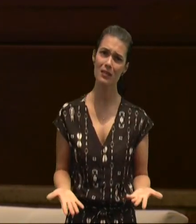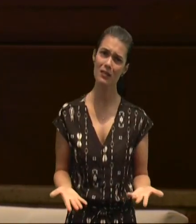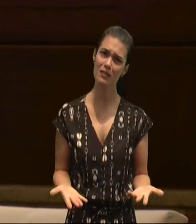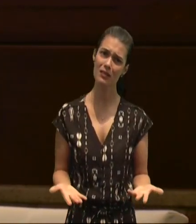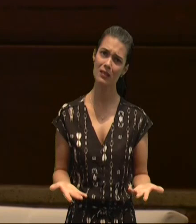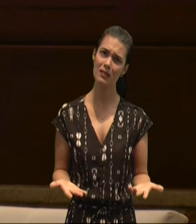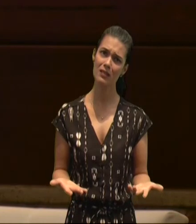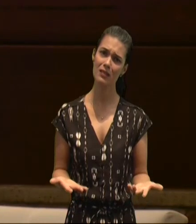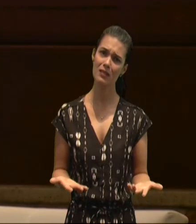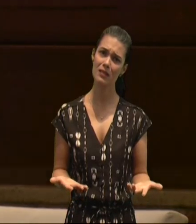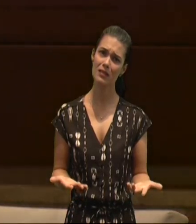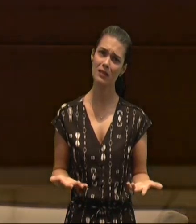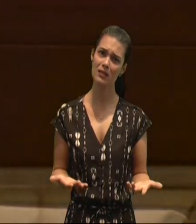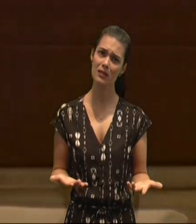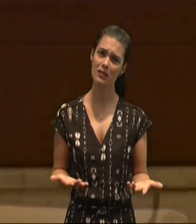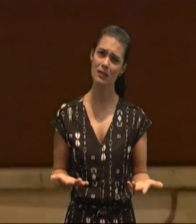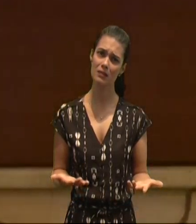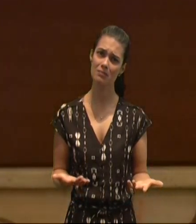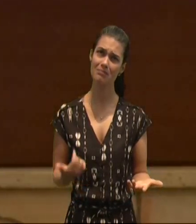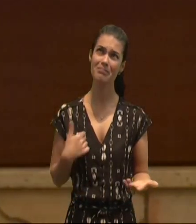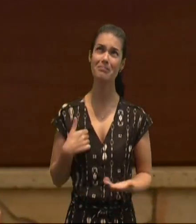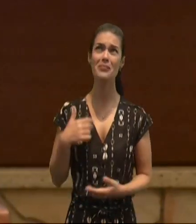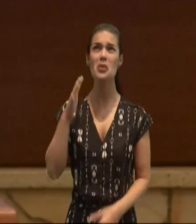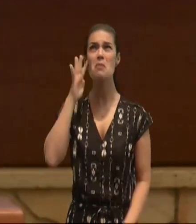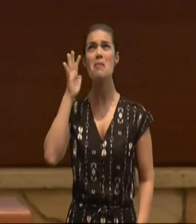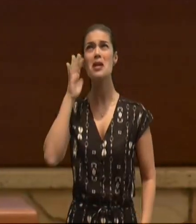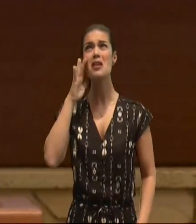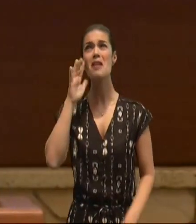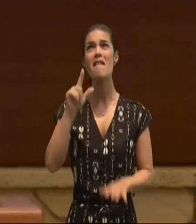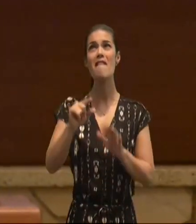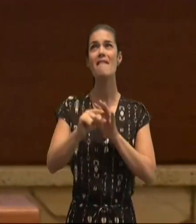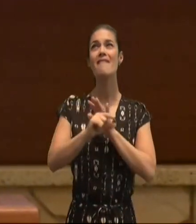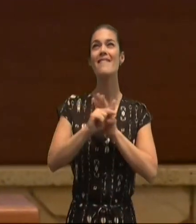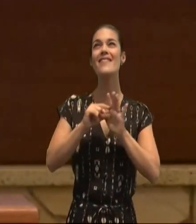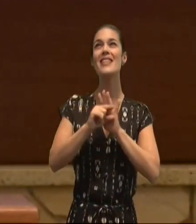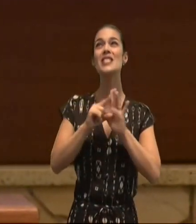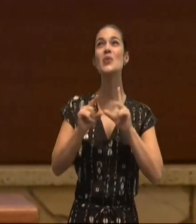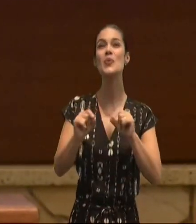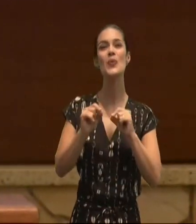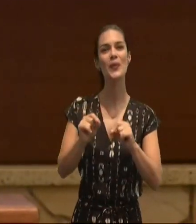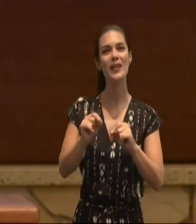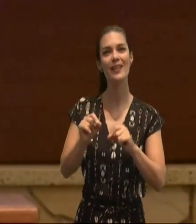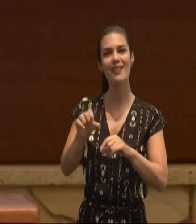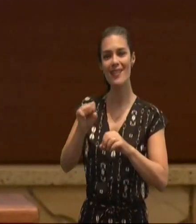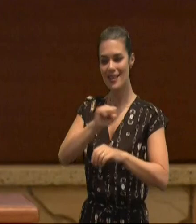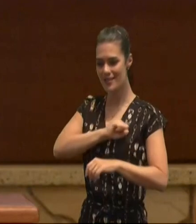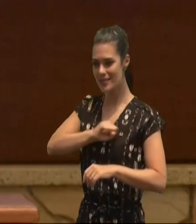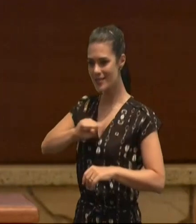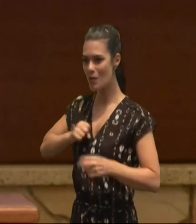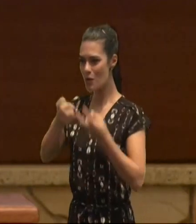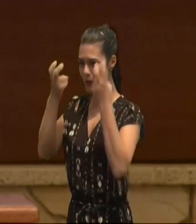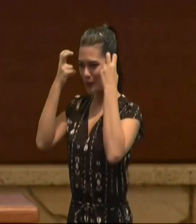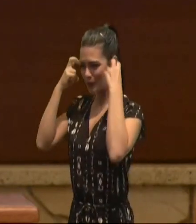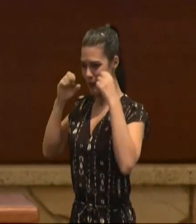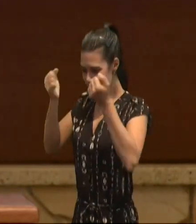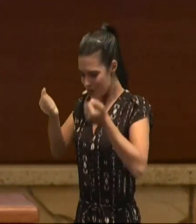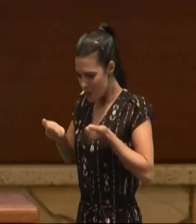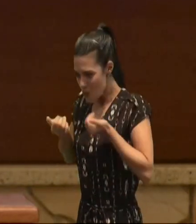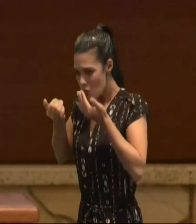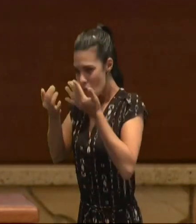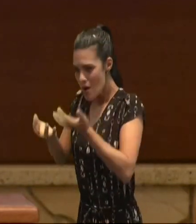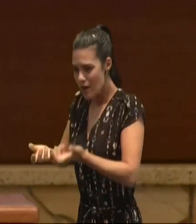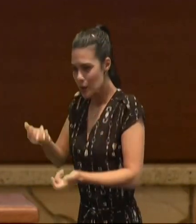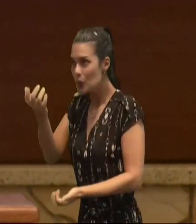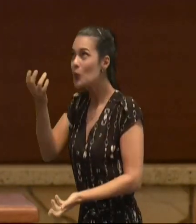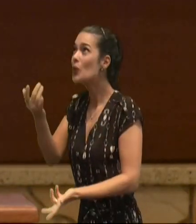Fico pensando aqui, esse verso, Samuel adorando, oferecendo sacrifício, e os filisteus chegam para